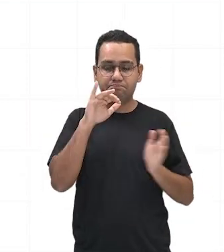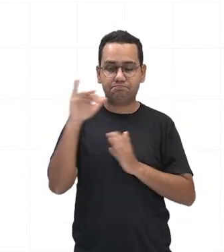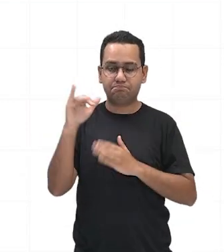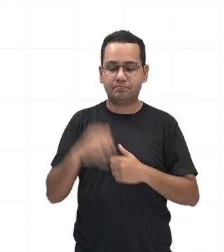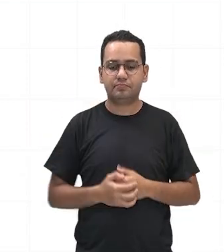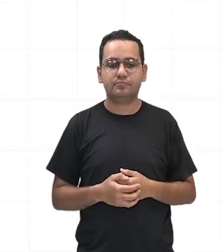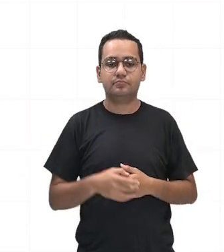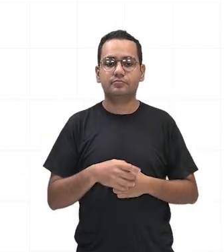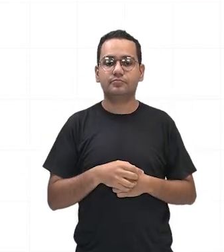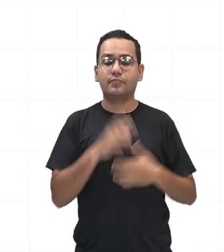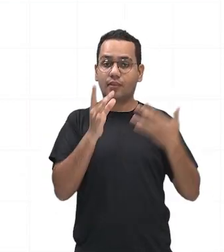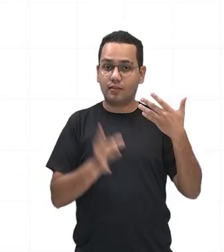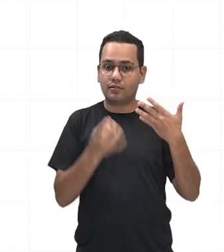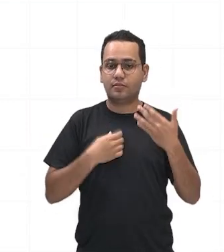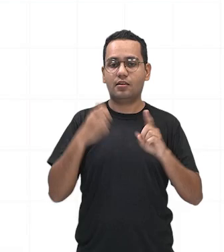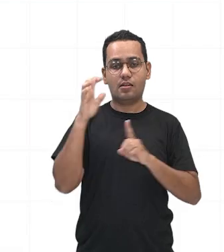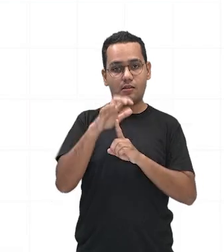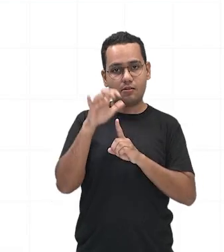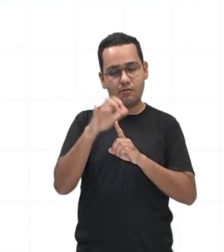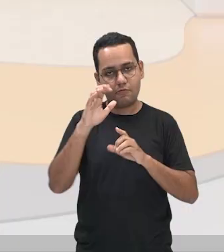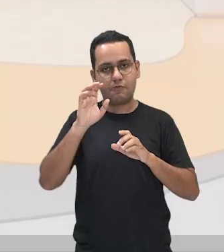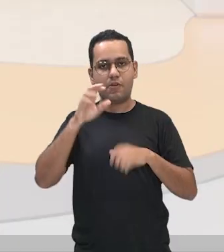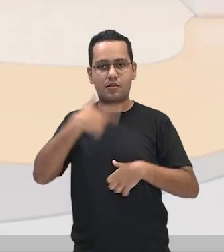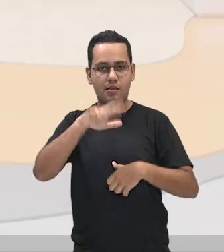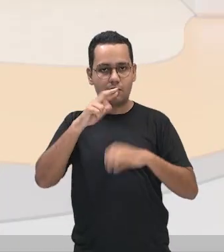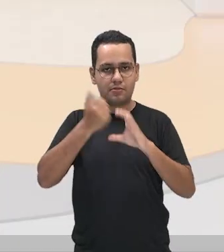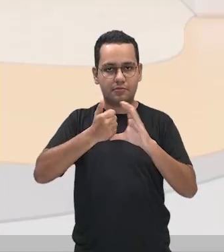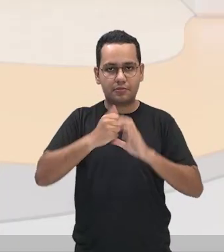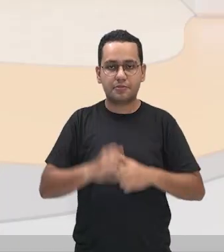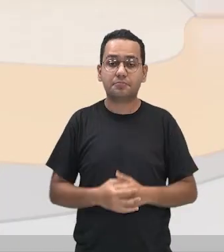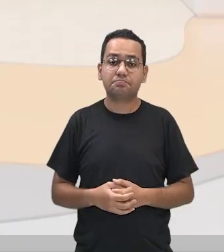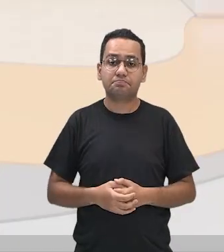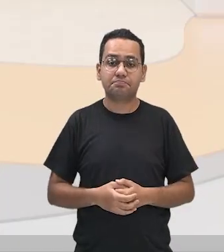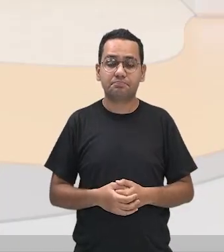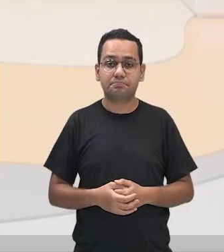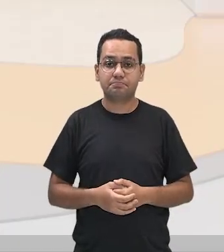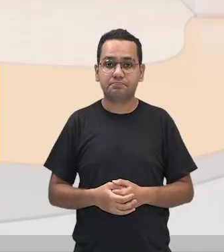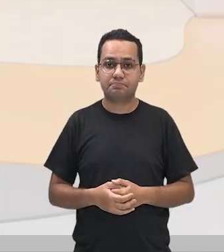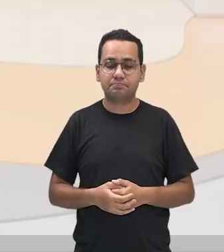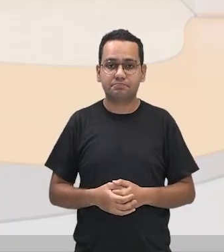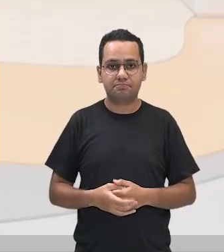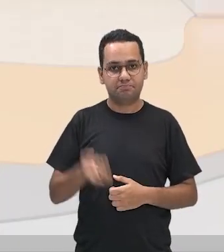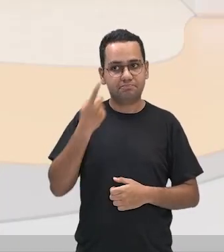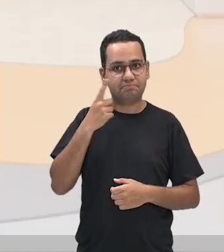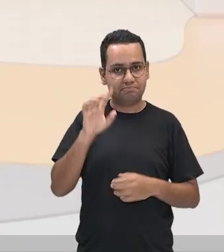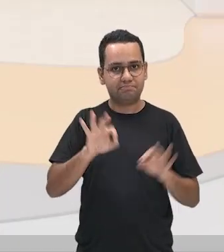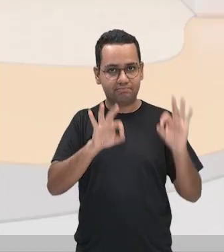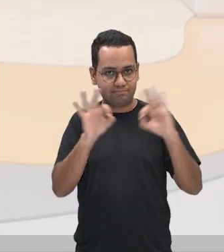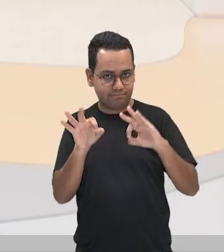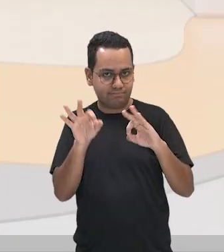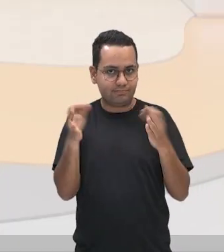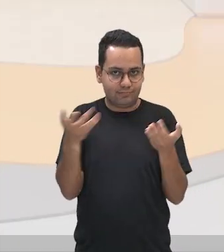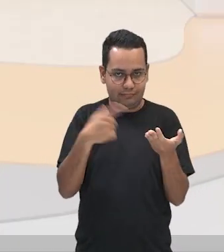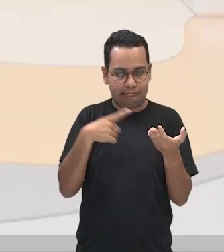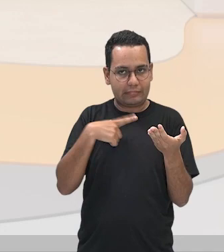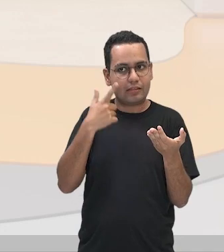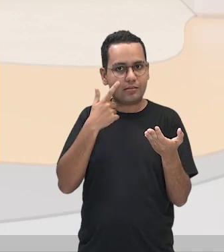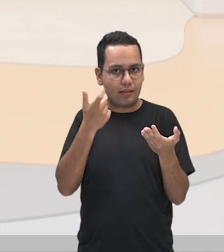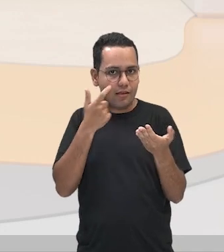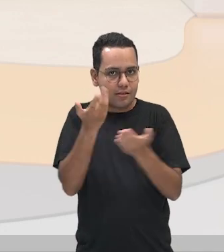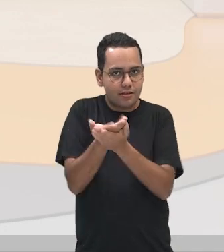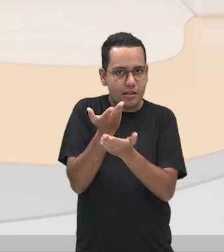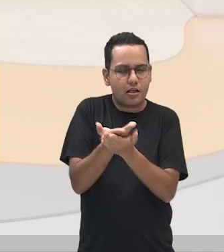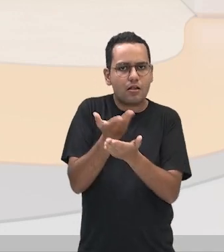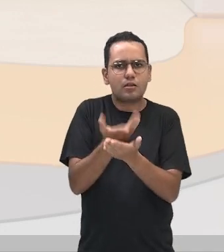a influência da religião cristã. Então, acompanhe comigo uma aula muito interessante que a gente vai ver, então, o poder